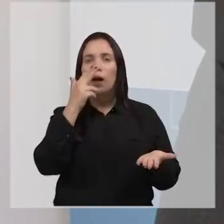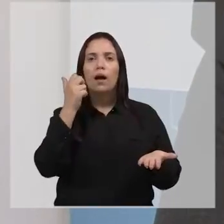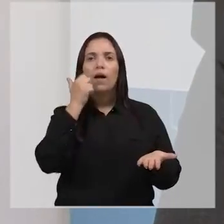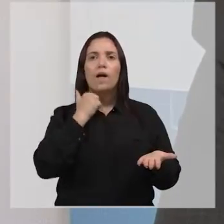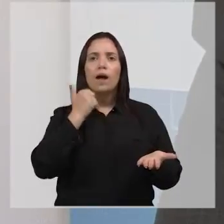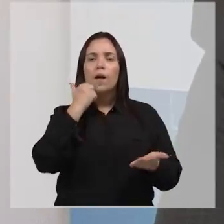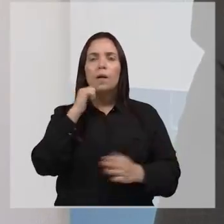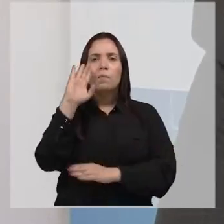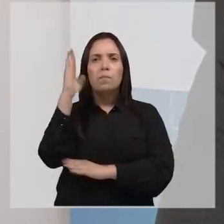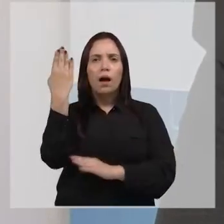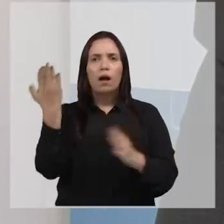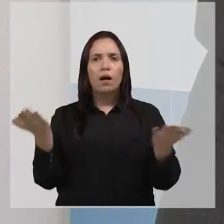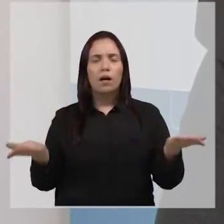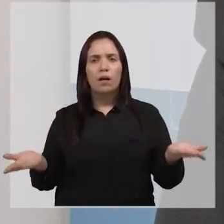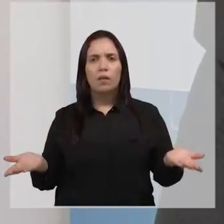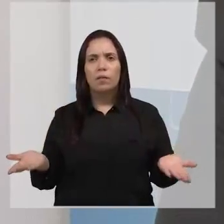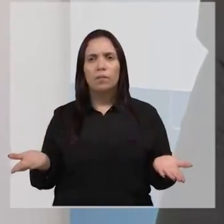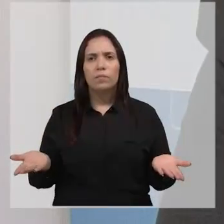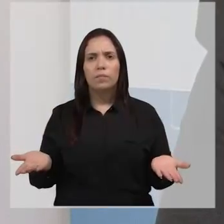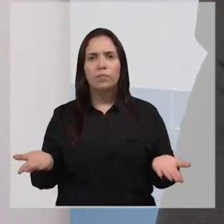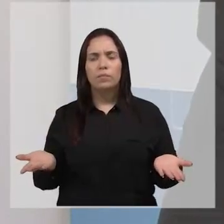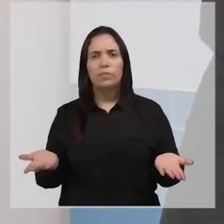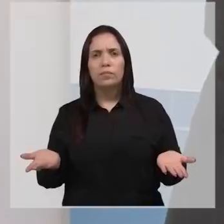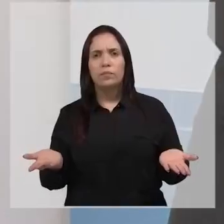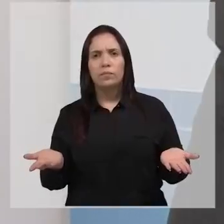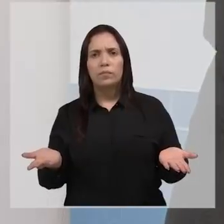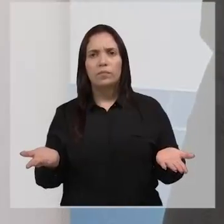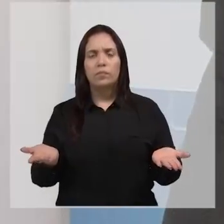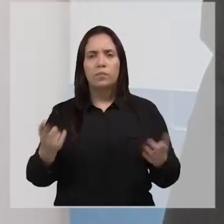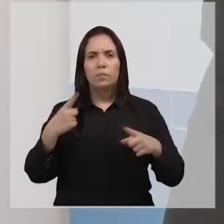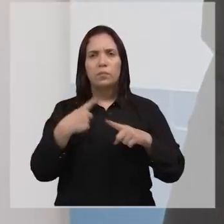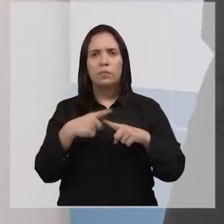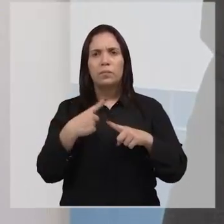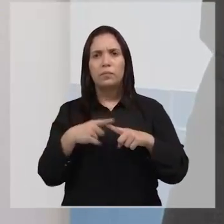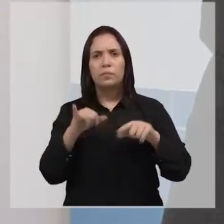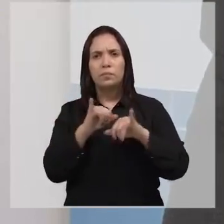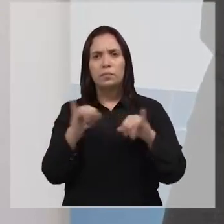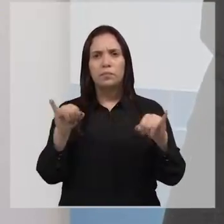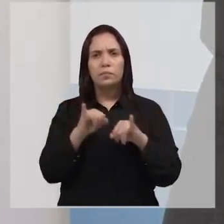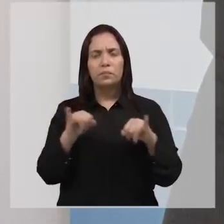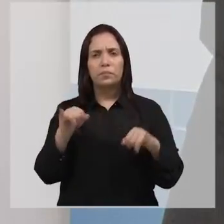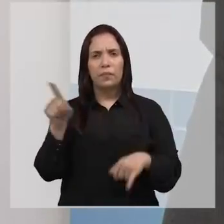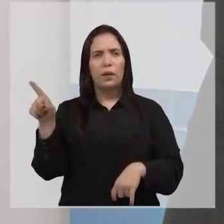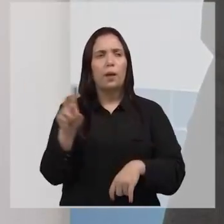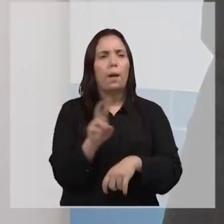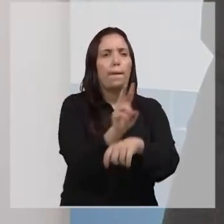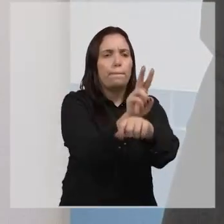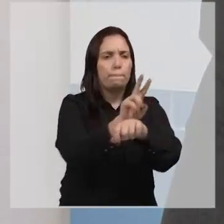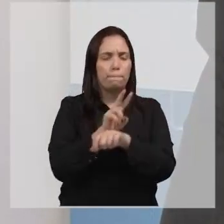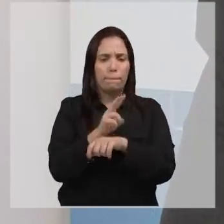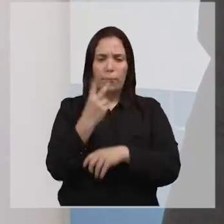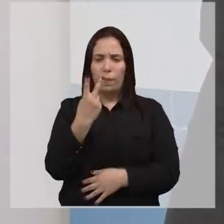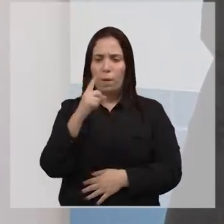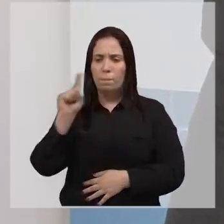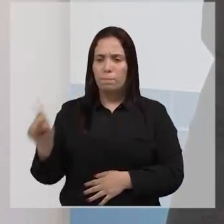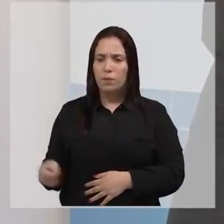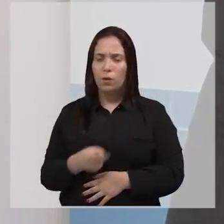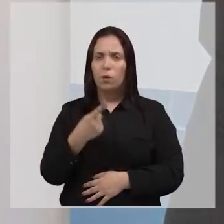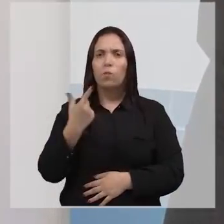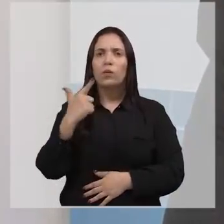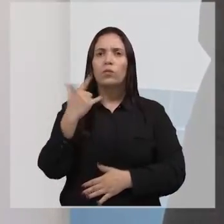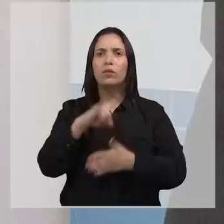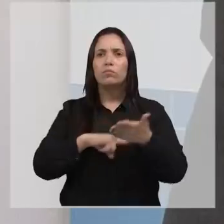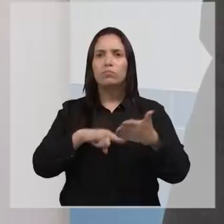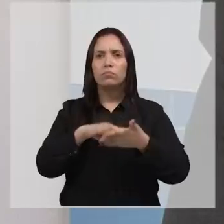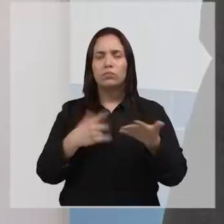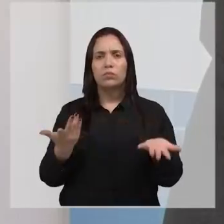cidadão, para fazer o que ele fez, cara. Você abrir a boca e dizer que o cara fez um empréstimo de 2 milhões, que não tinha um contrato. Repita aqui, eu fiz um empréstimo um dia